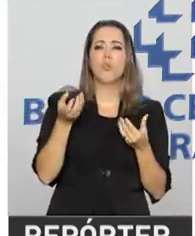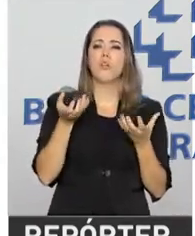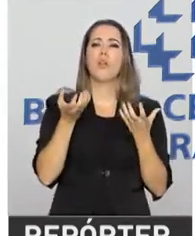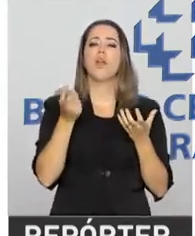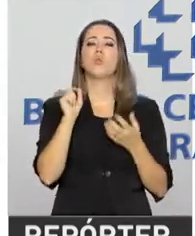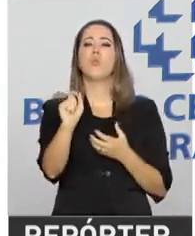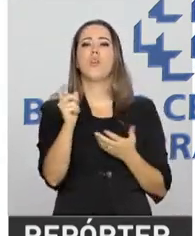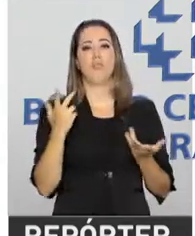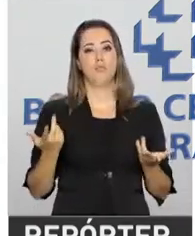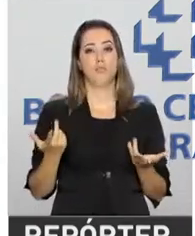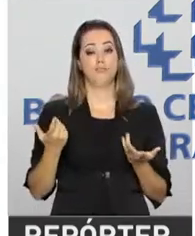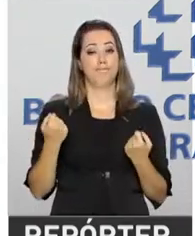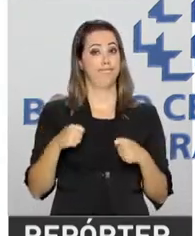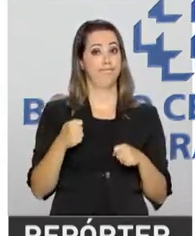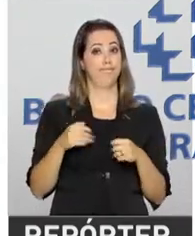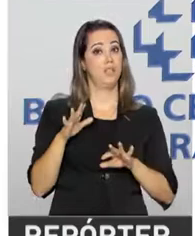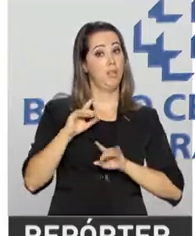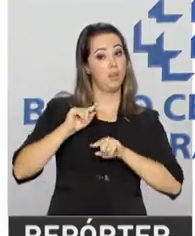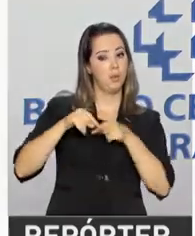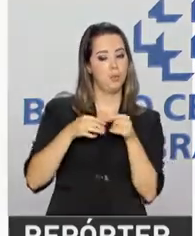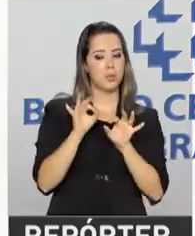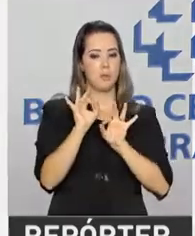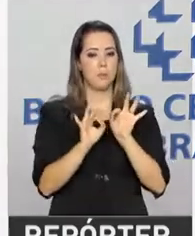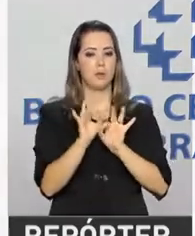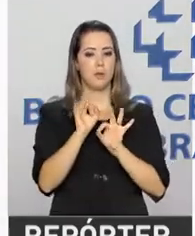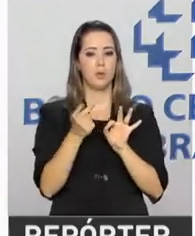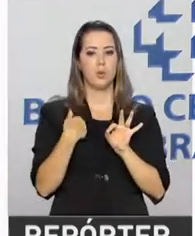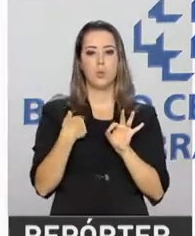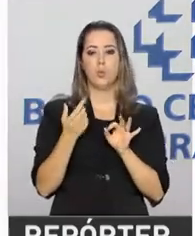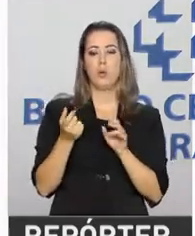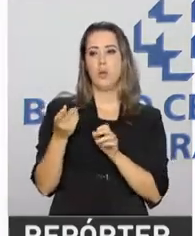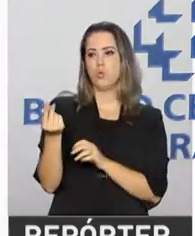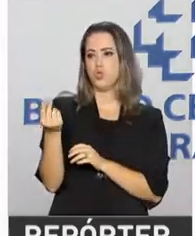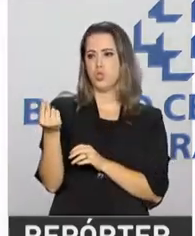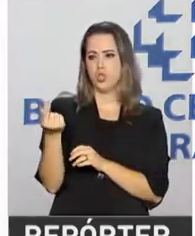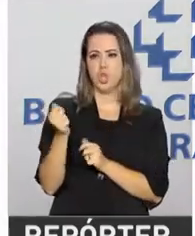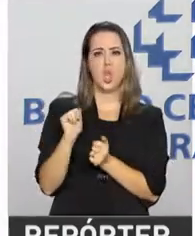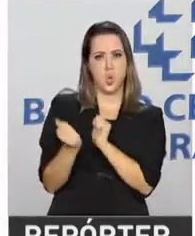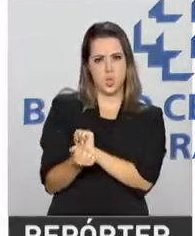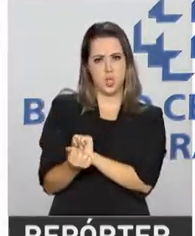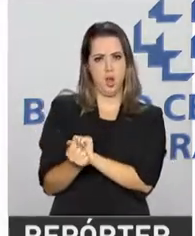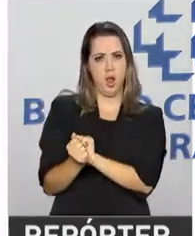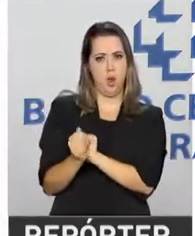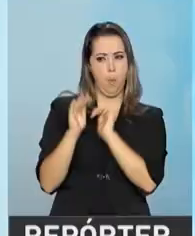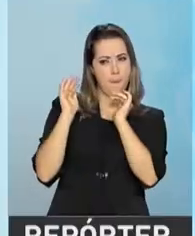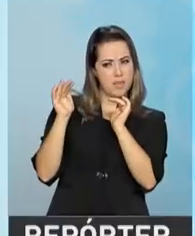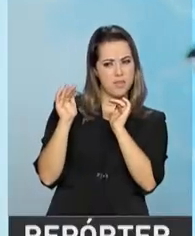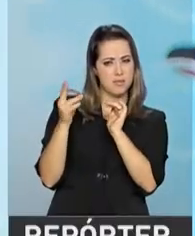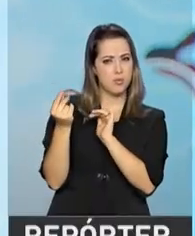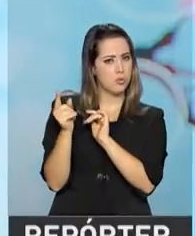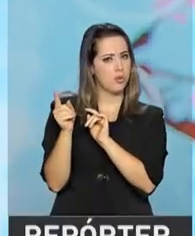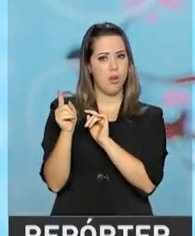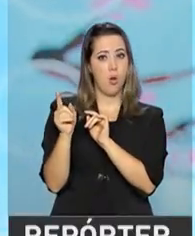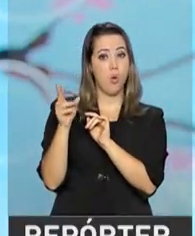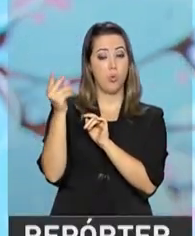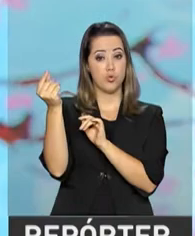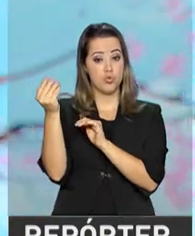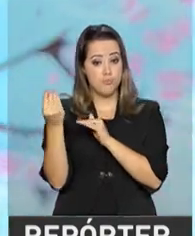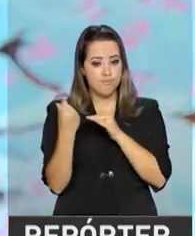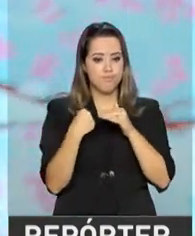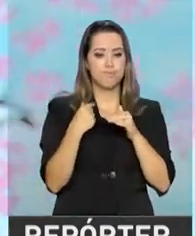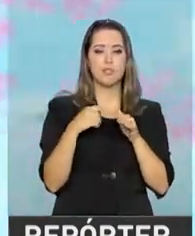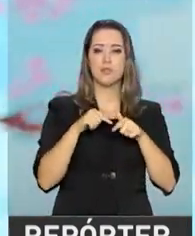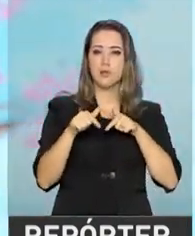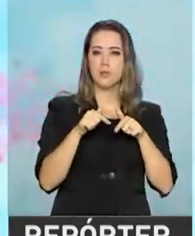a partir disso você se liberta não é escravo do dinheiro você vai fazer o dinheiro trabalhar seu favor a educação financeira